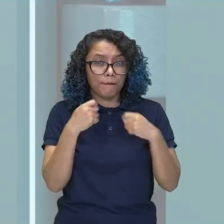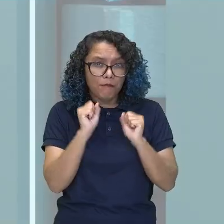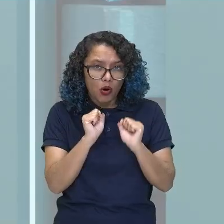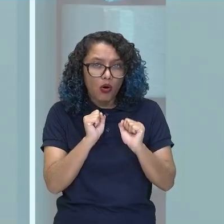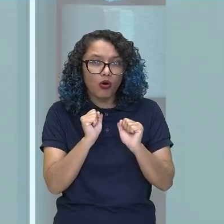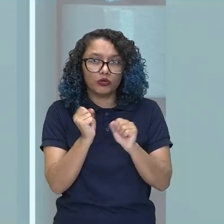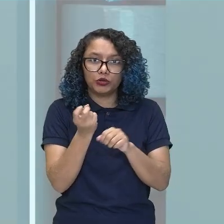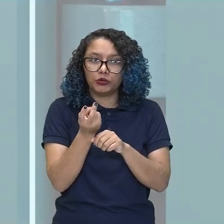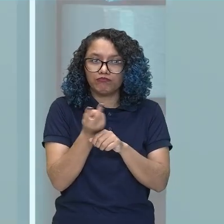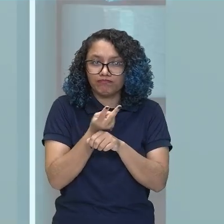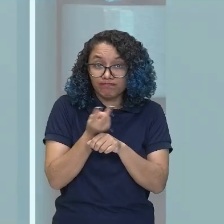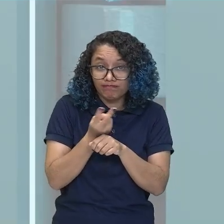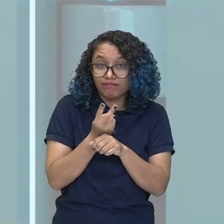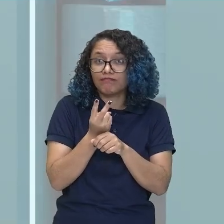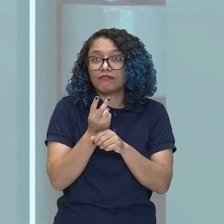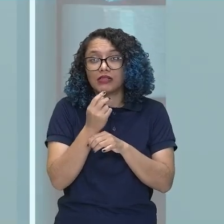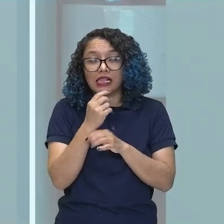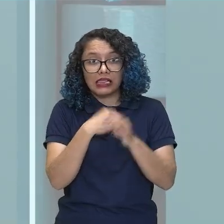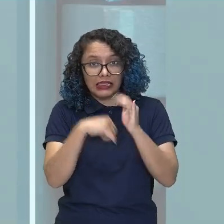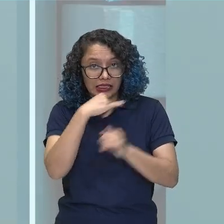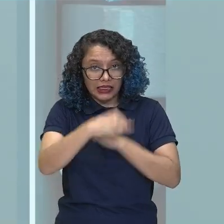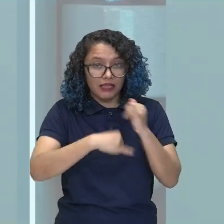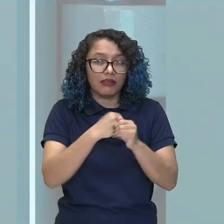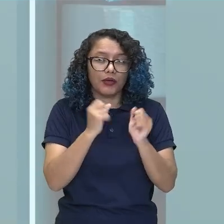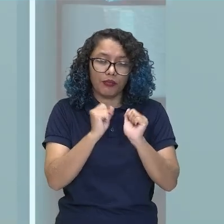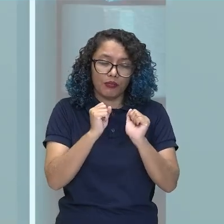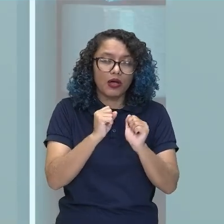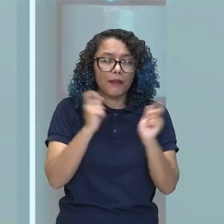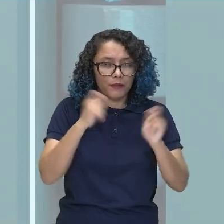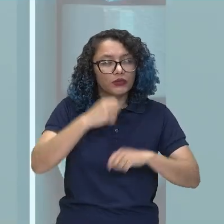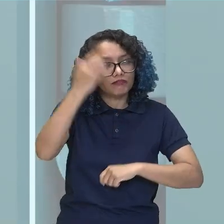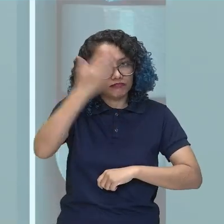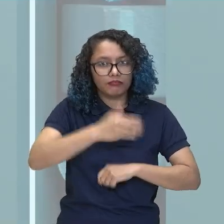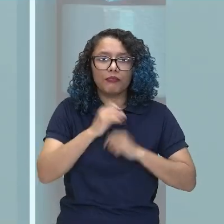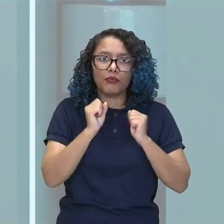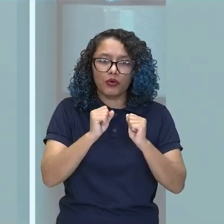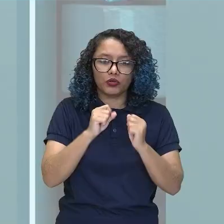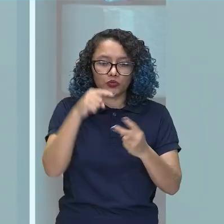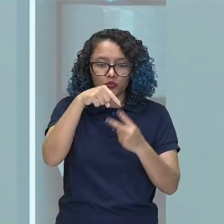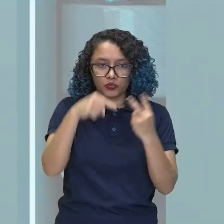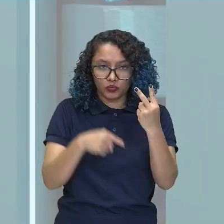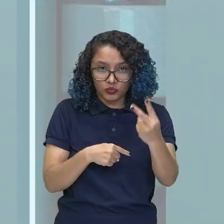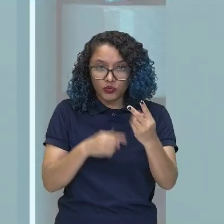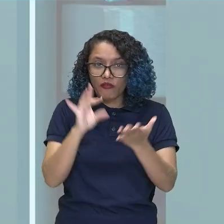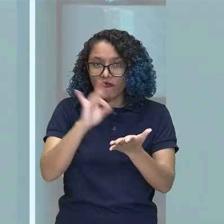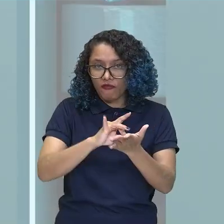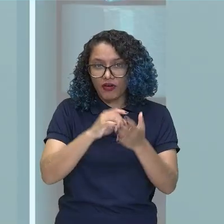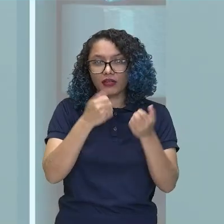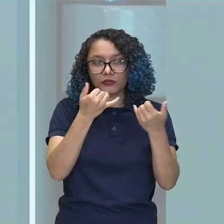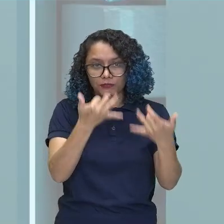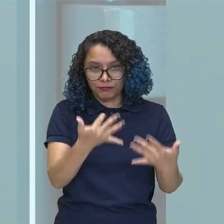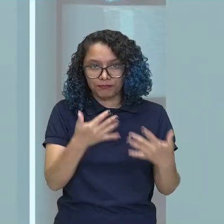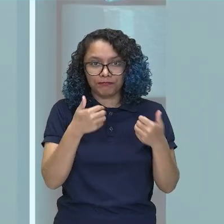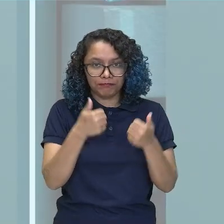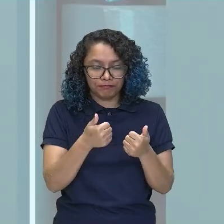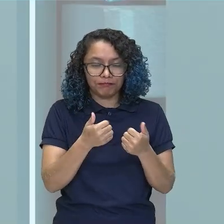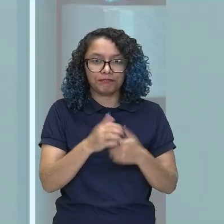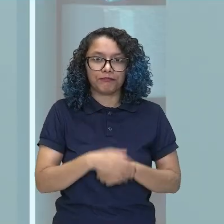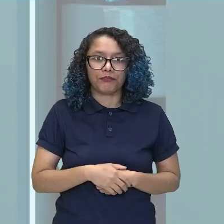uma busca rápida na internet que nós vamos poder comprovar os dois fatos que foram abordados nesses